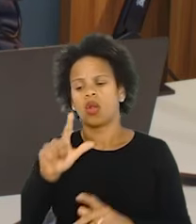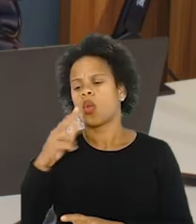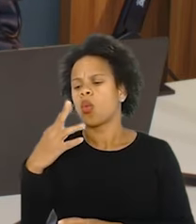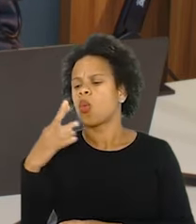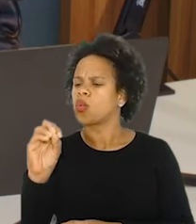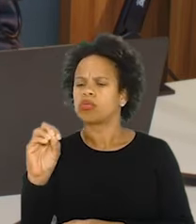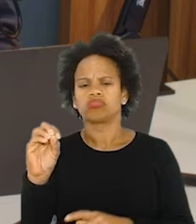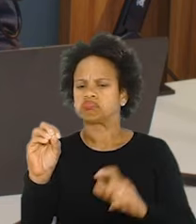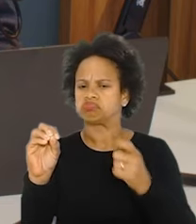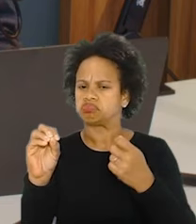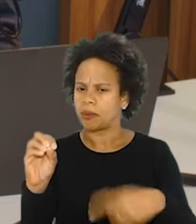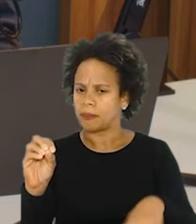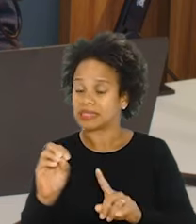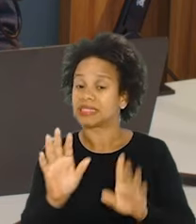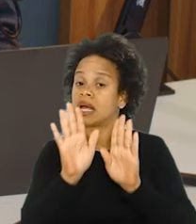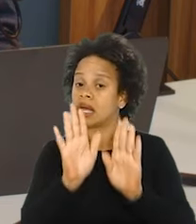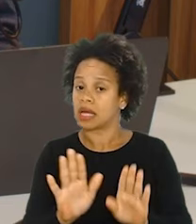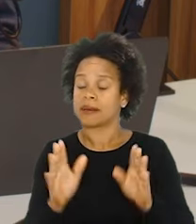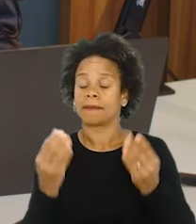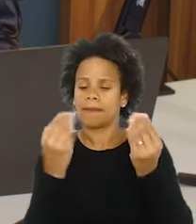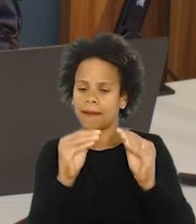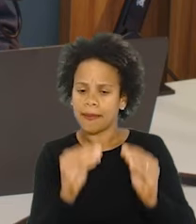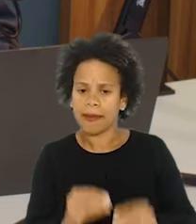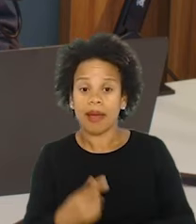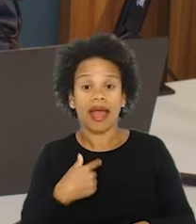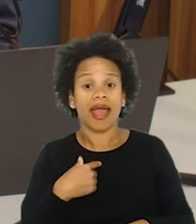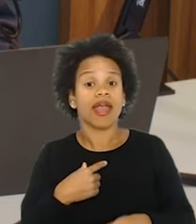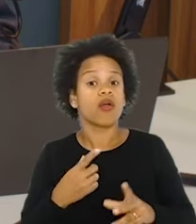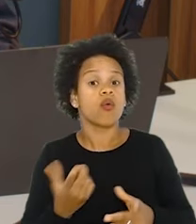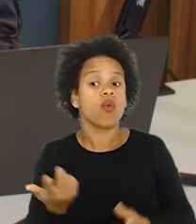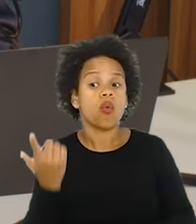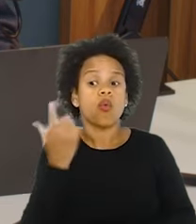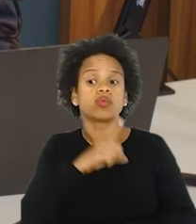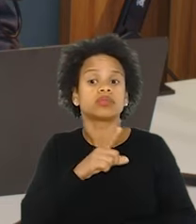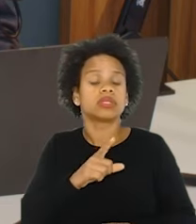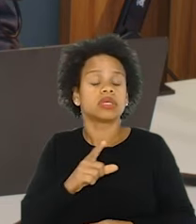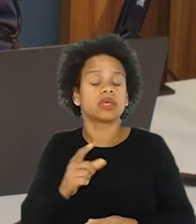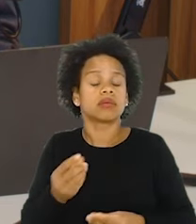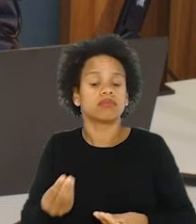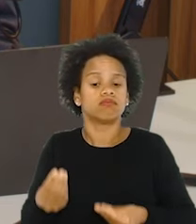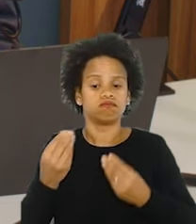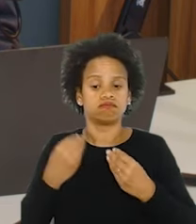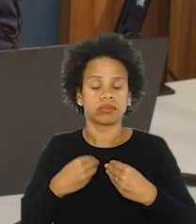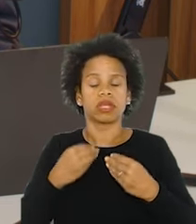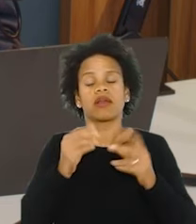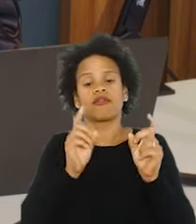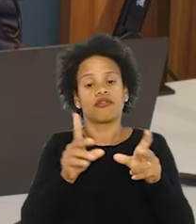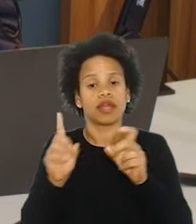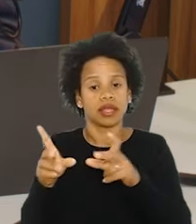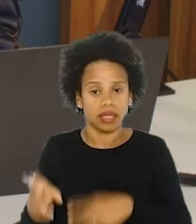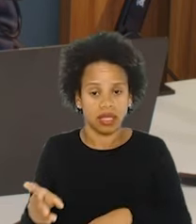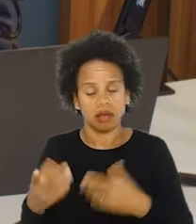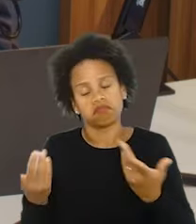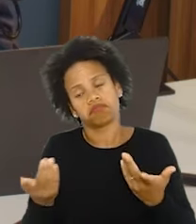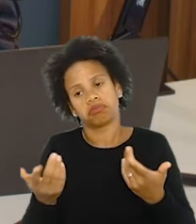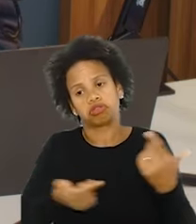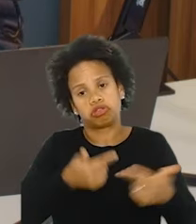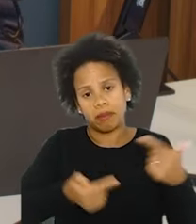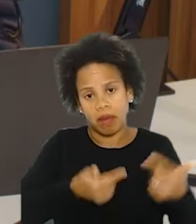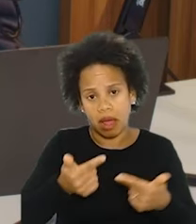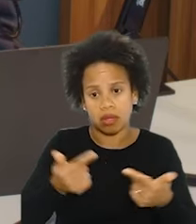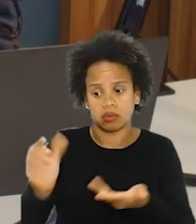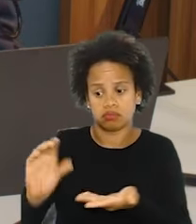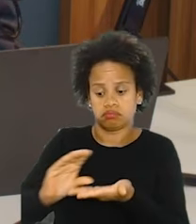nem nada quando eu vou declarar fazer a declaração é o que eu faturei o que eu vendi o valor bruto ou de prestação de serviço